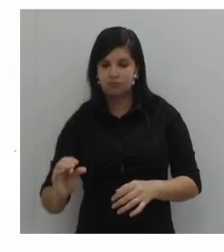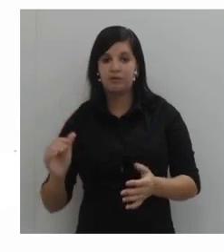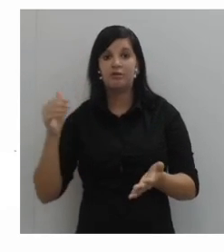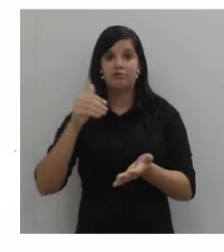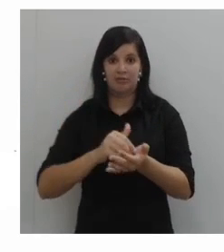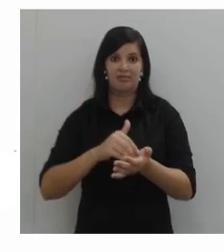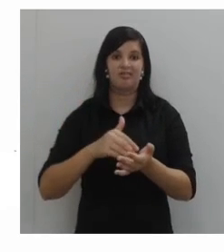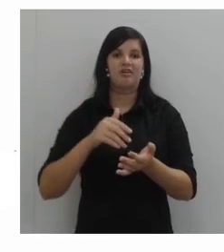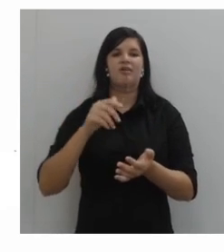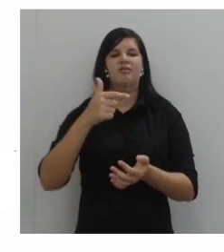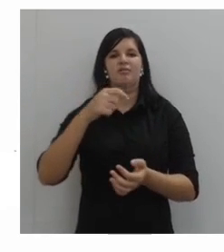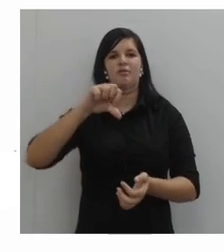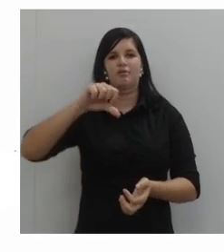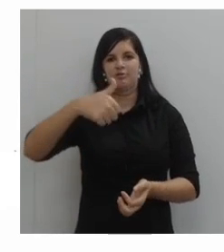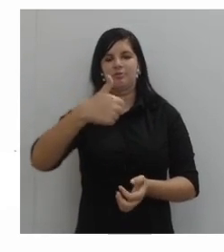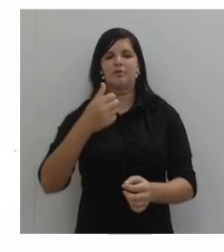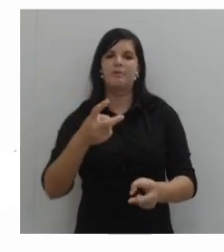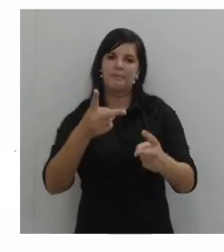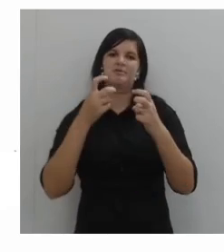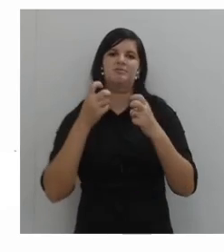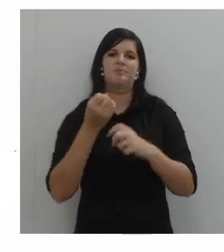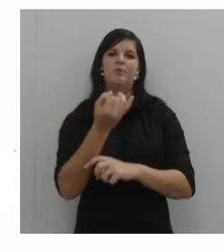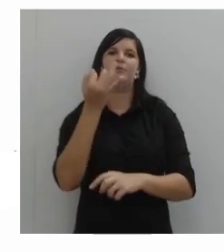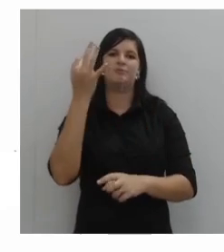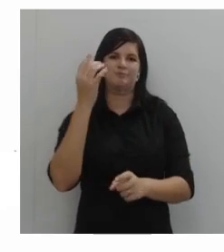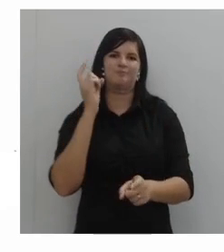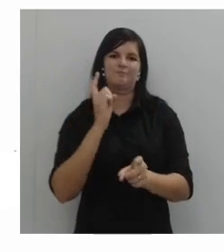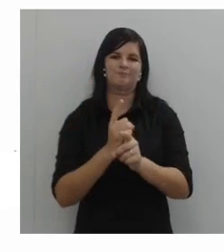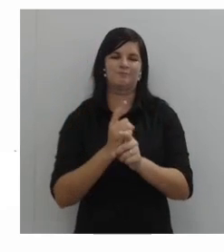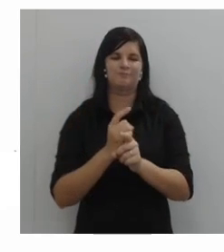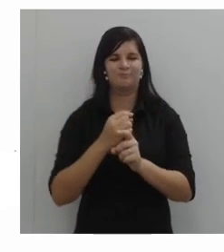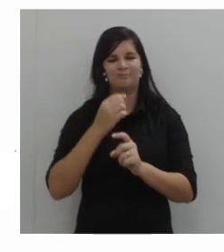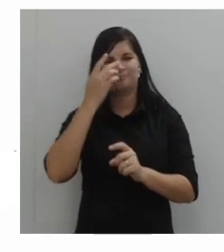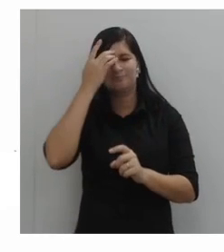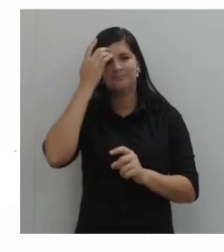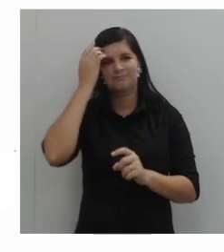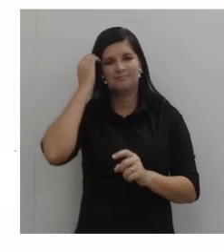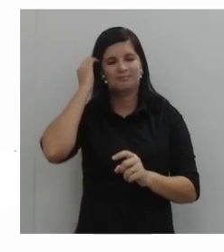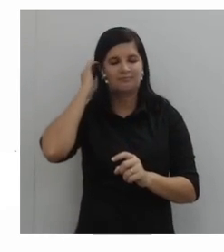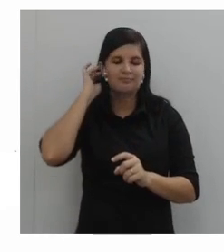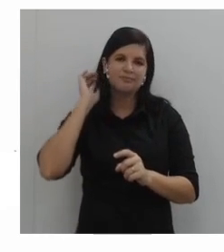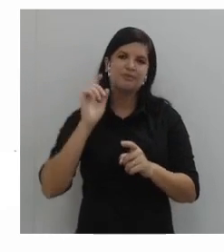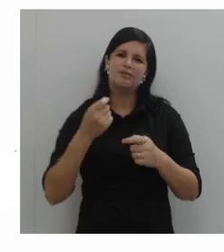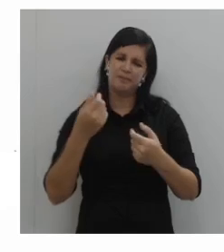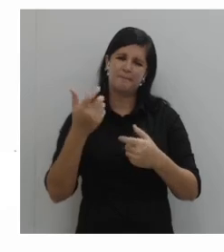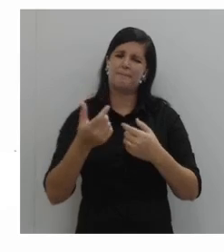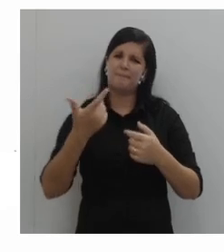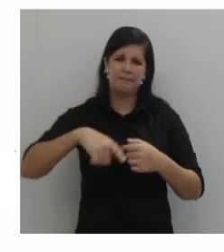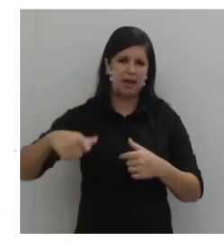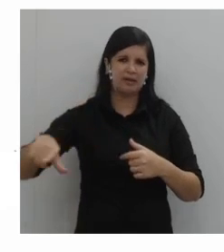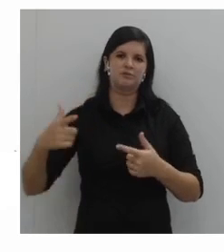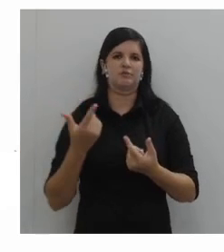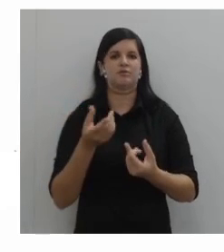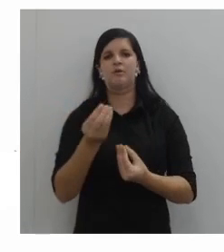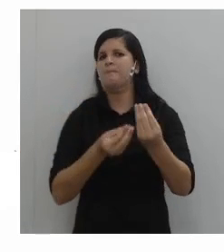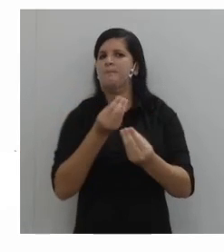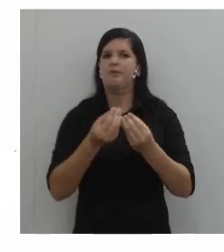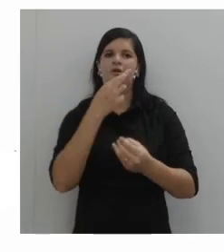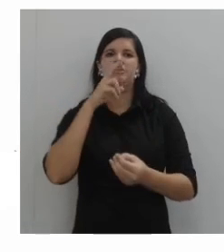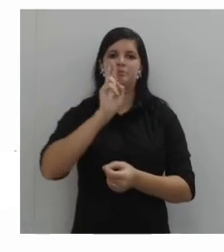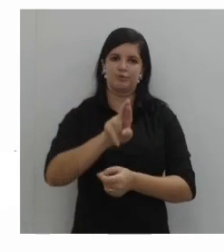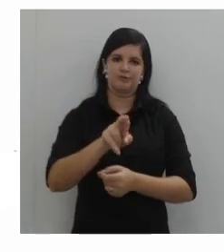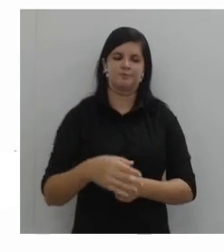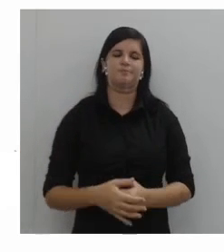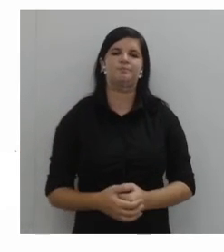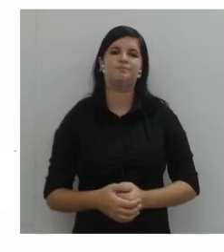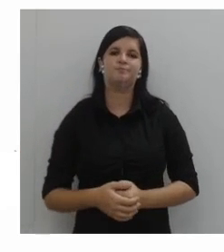qual é a altura correspondente ao 91. Então você tem mais de uma forma para responder a esta